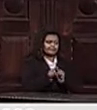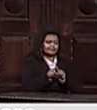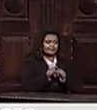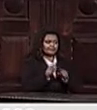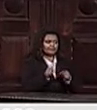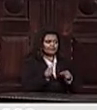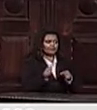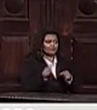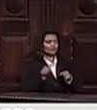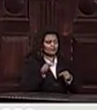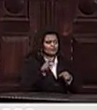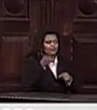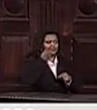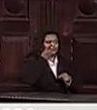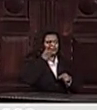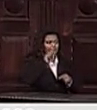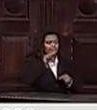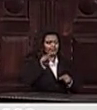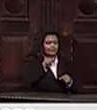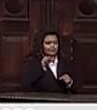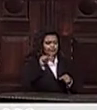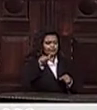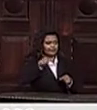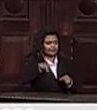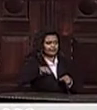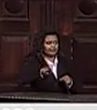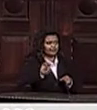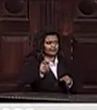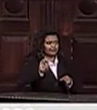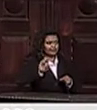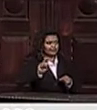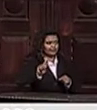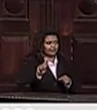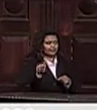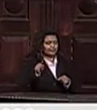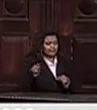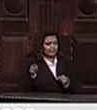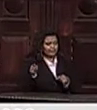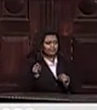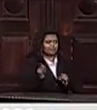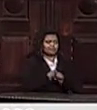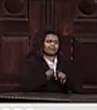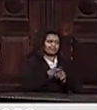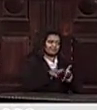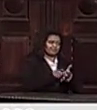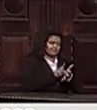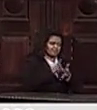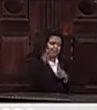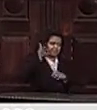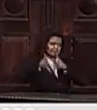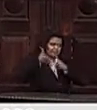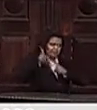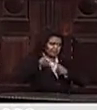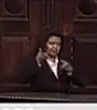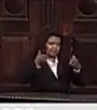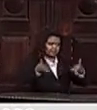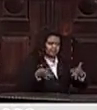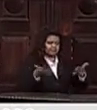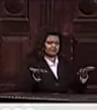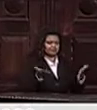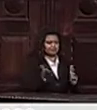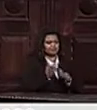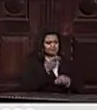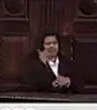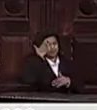também sobre o pronunciamento do deputado Luiz Paulo Corrêa da Rocha, que é o líder do nosso partido aqui na Assembleia